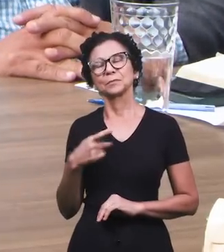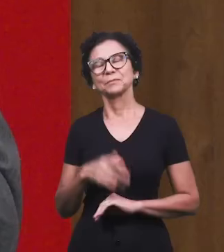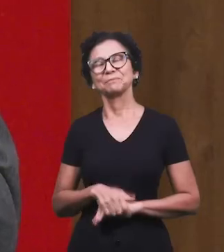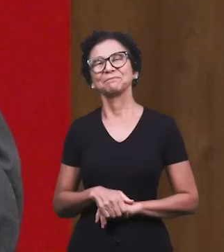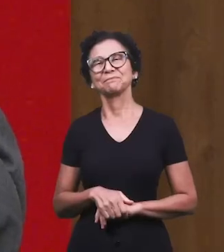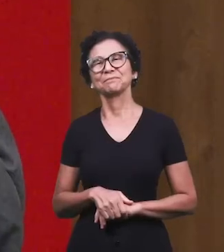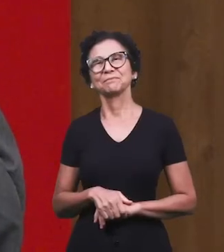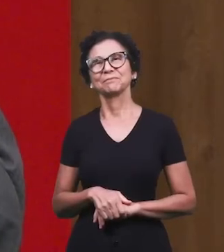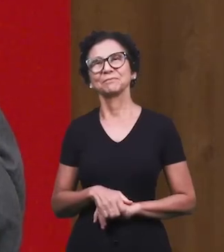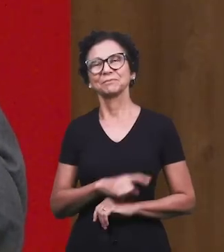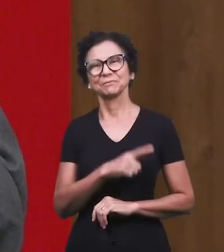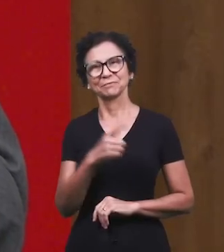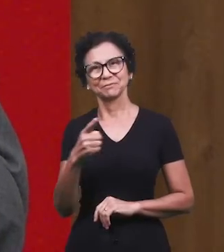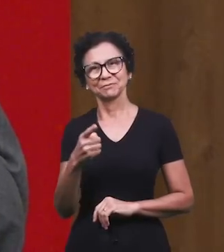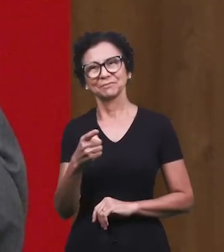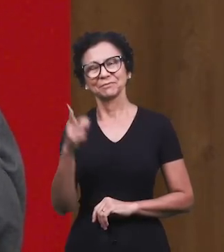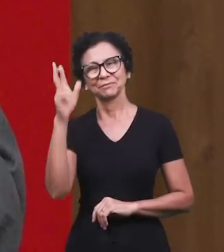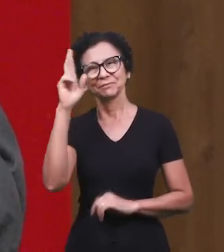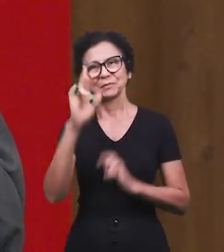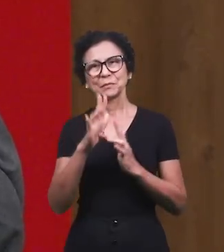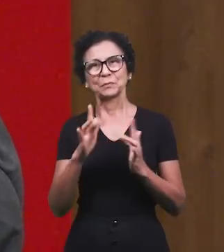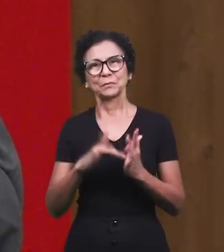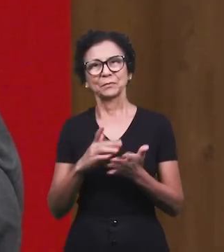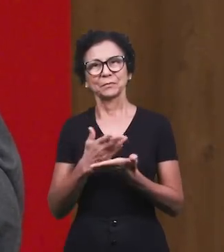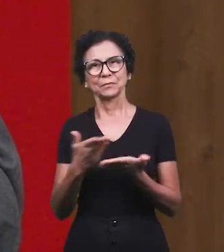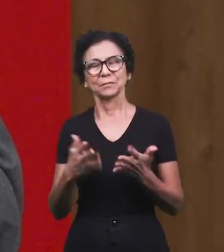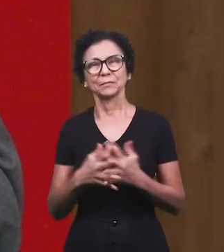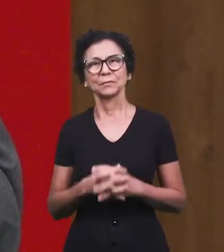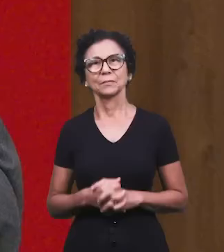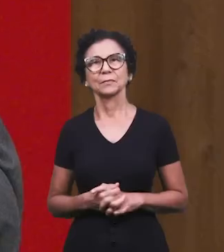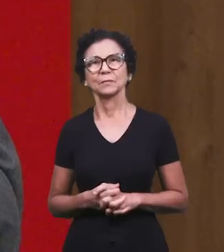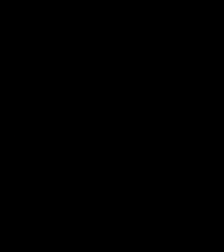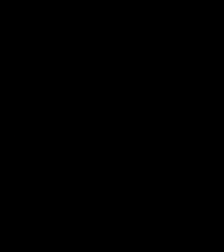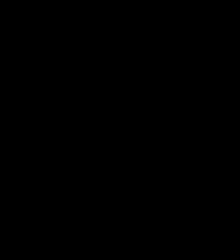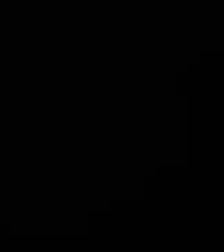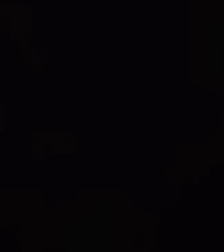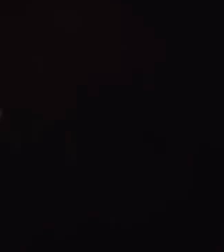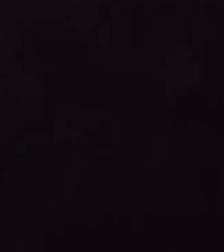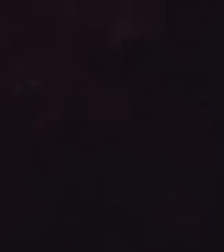do Senhor, e também a presença dos irmãos. A paz do Senhor a todos.